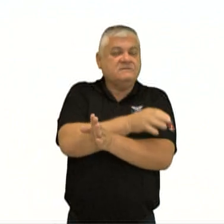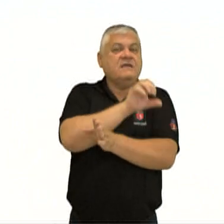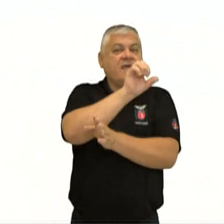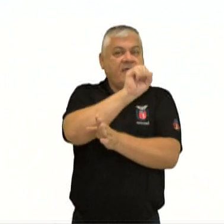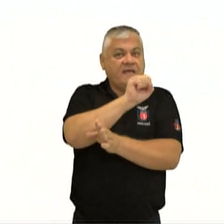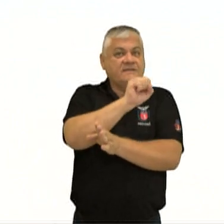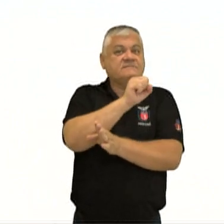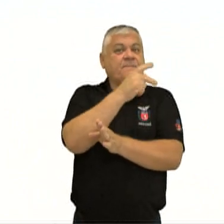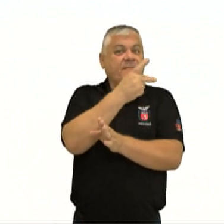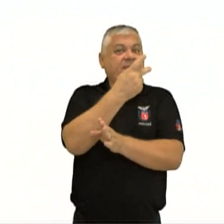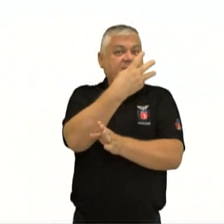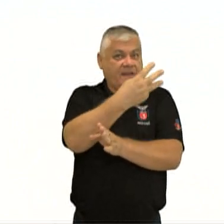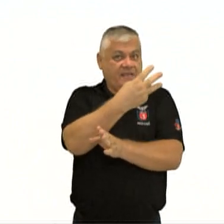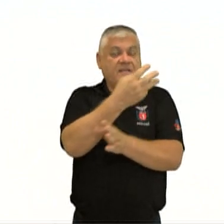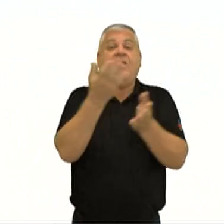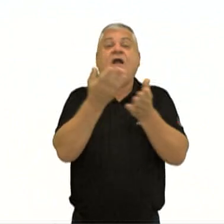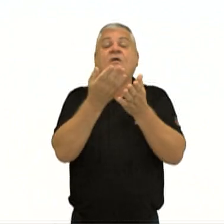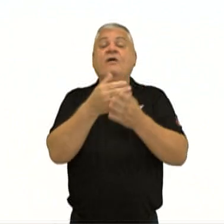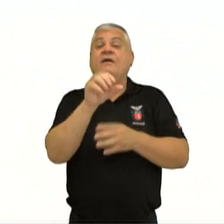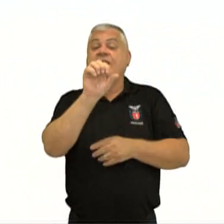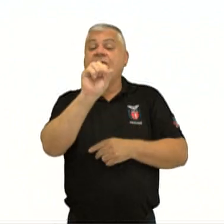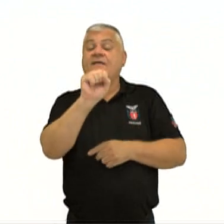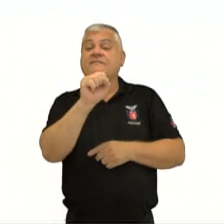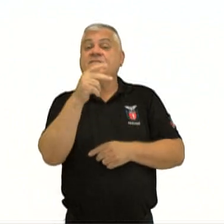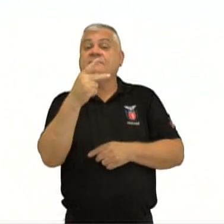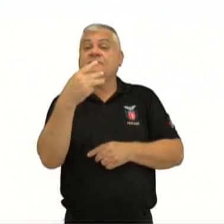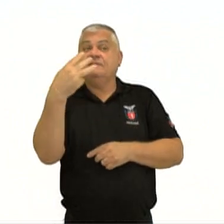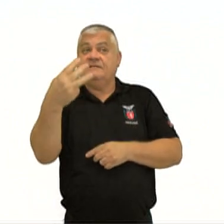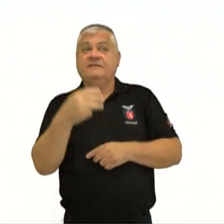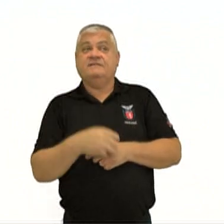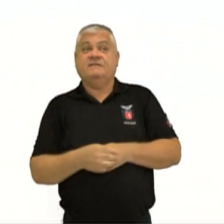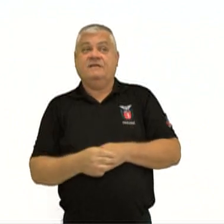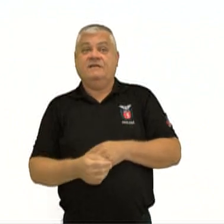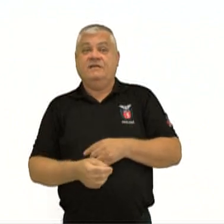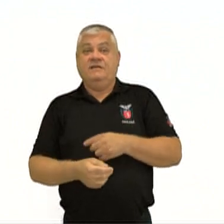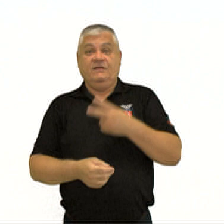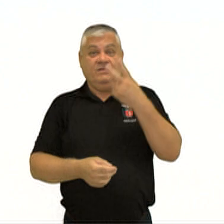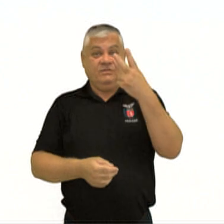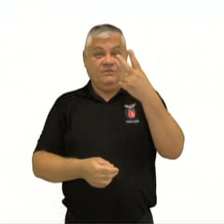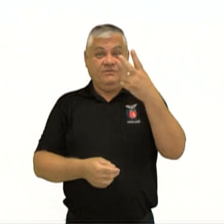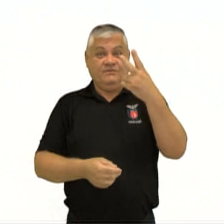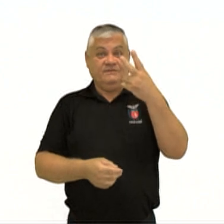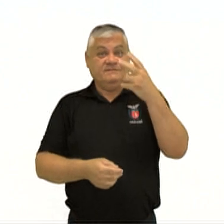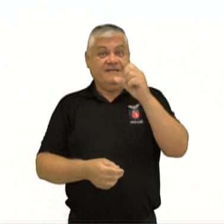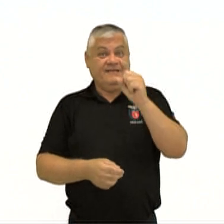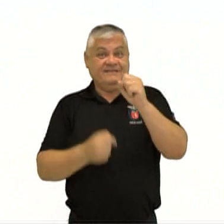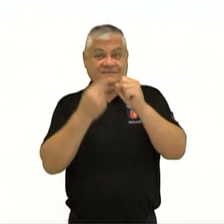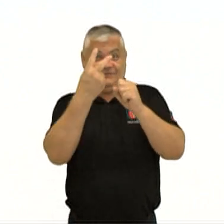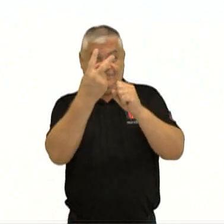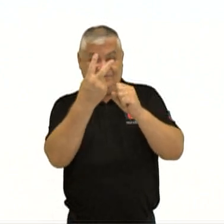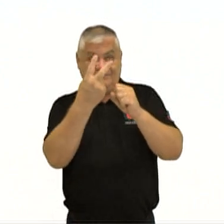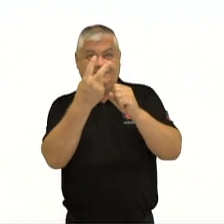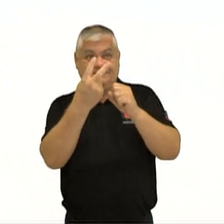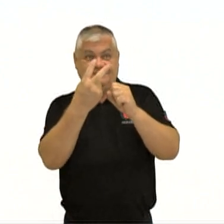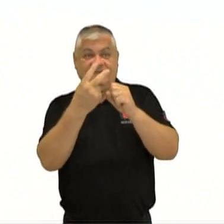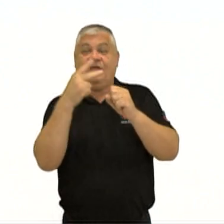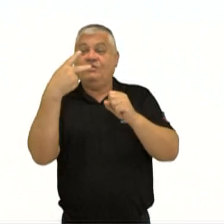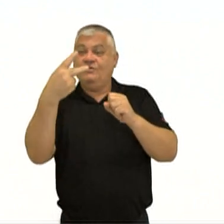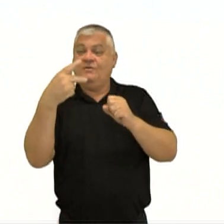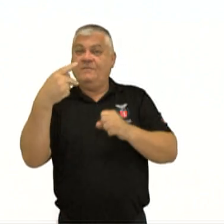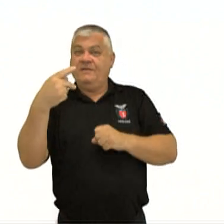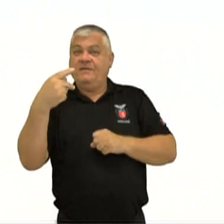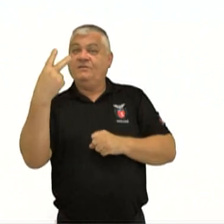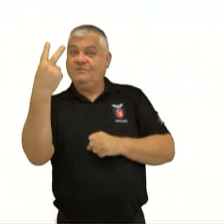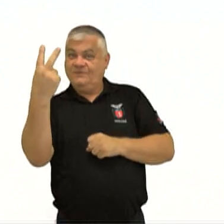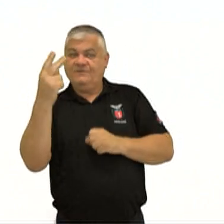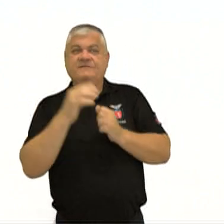que funciona, né? Então fica aqui 2s2, 2p2, então como é que funciona aqui? Eu faço a